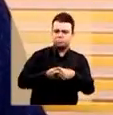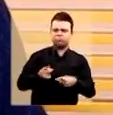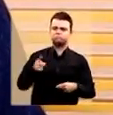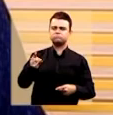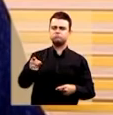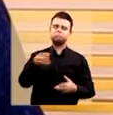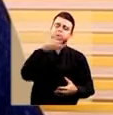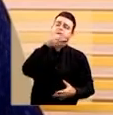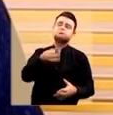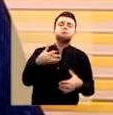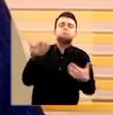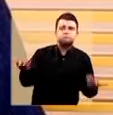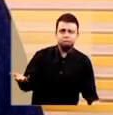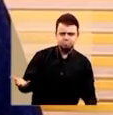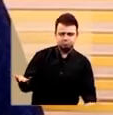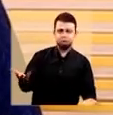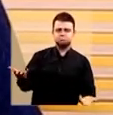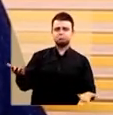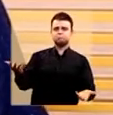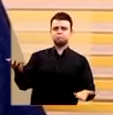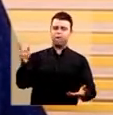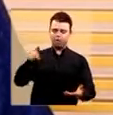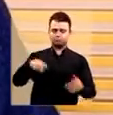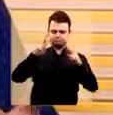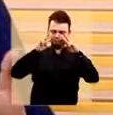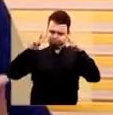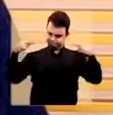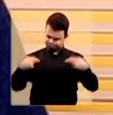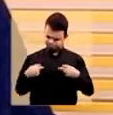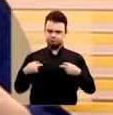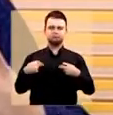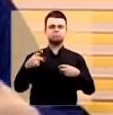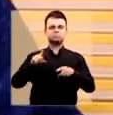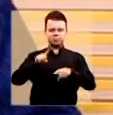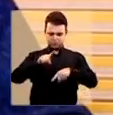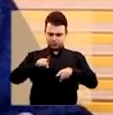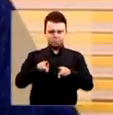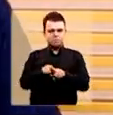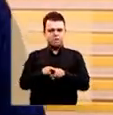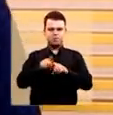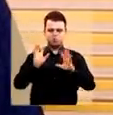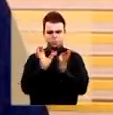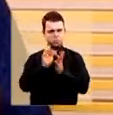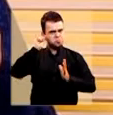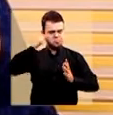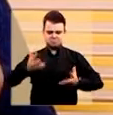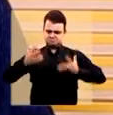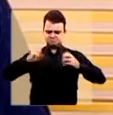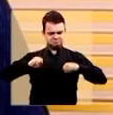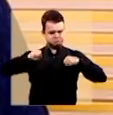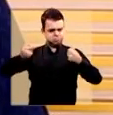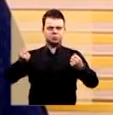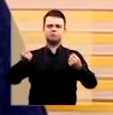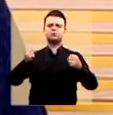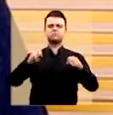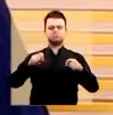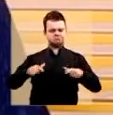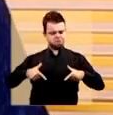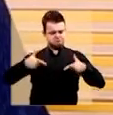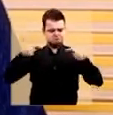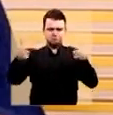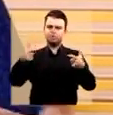acredita que em termos de um reconhecimento desse trabalho de empoderamento, de visibilidade